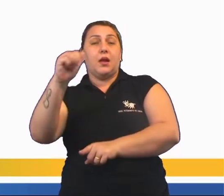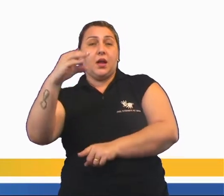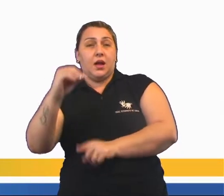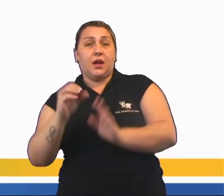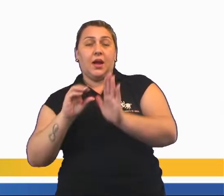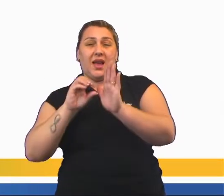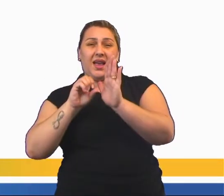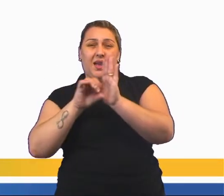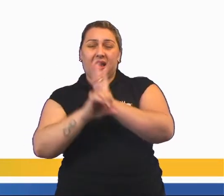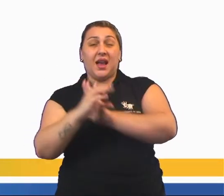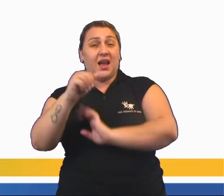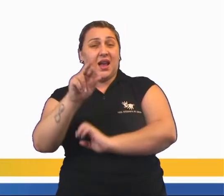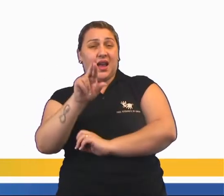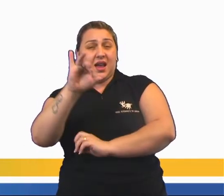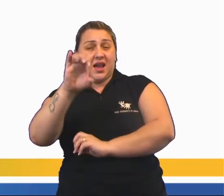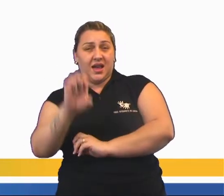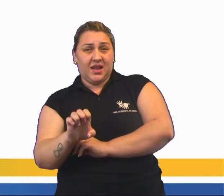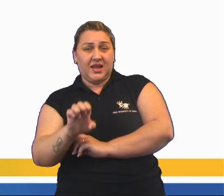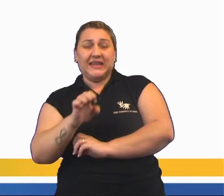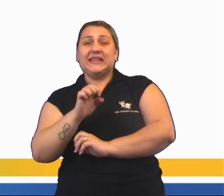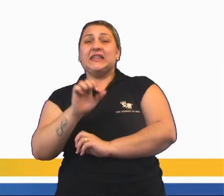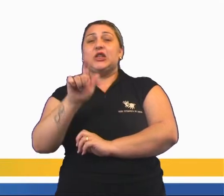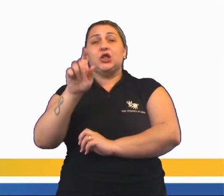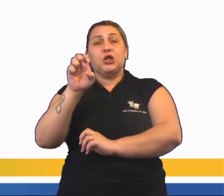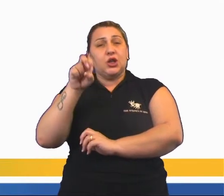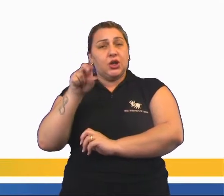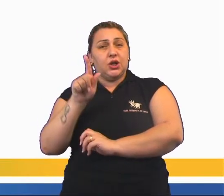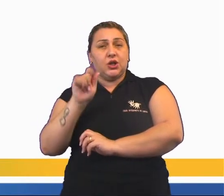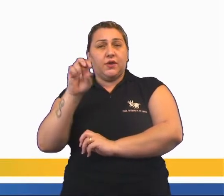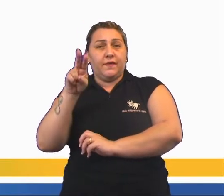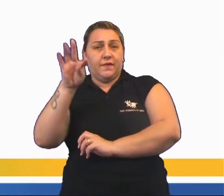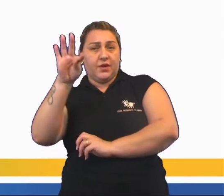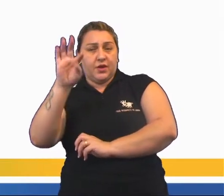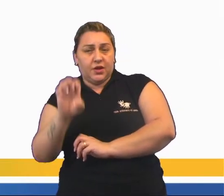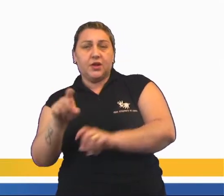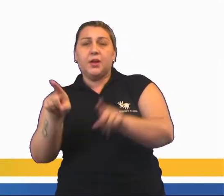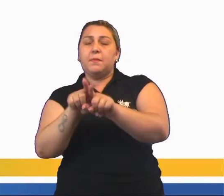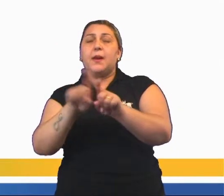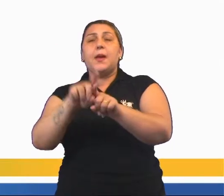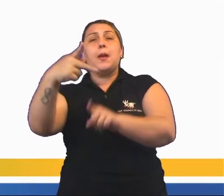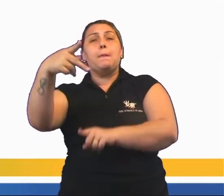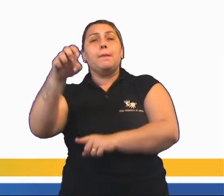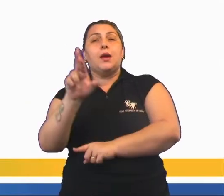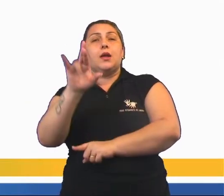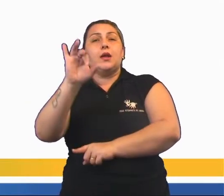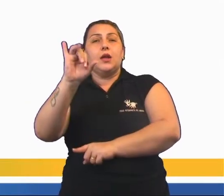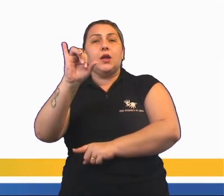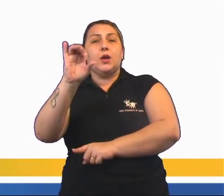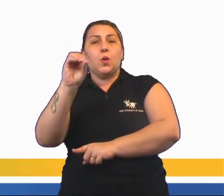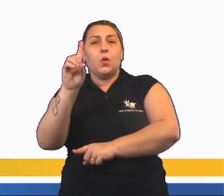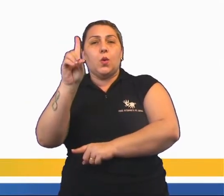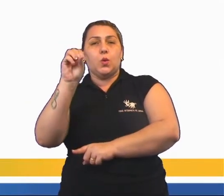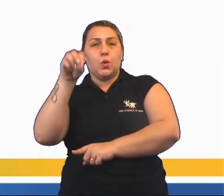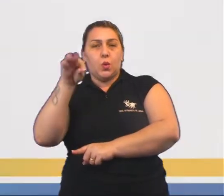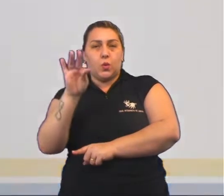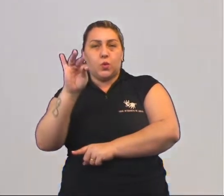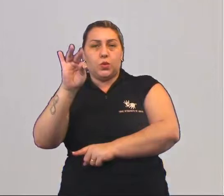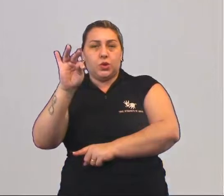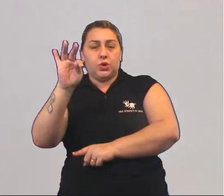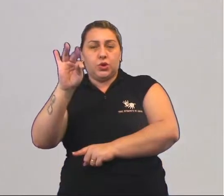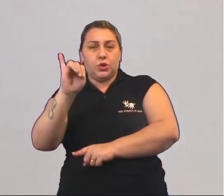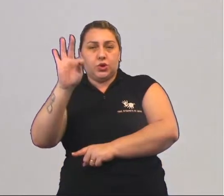bacteriana, cárie dentária, gengivite e periodontite. Percebam aqui, algumas palavras